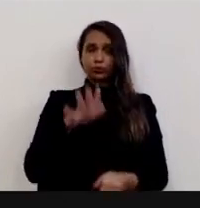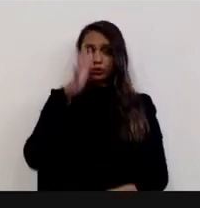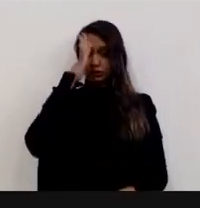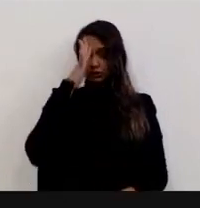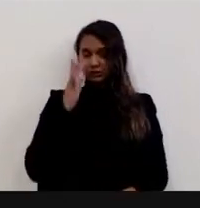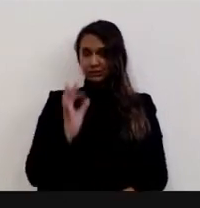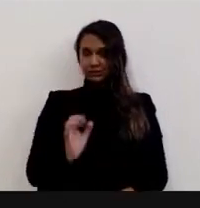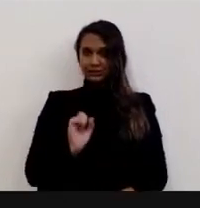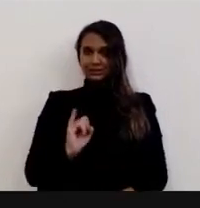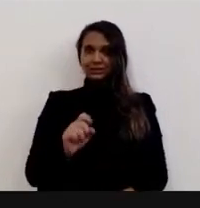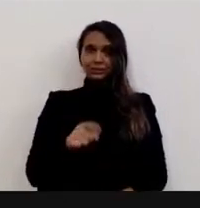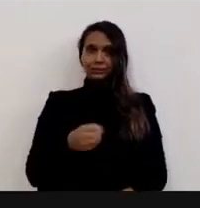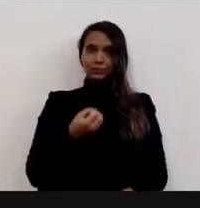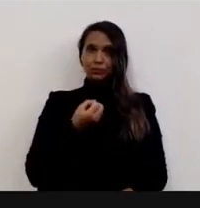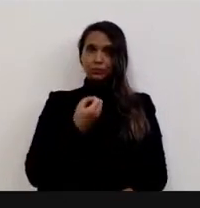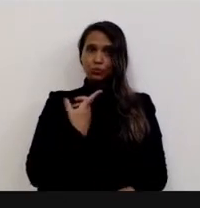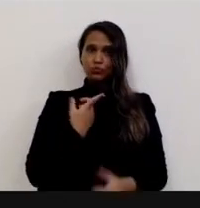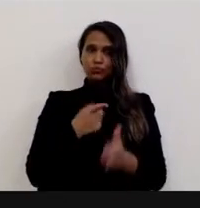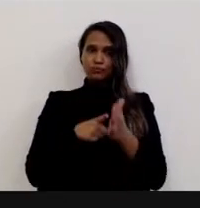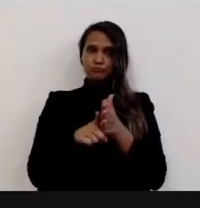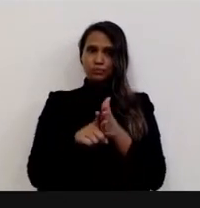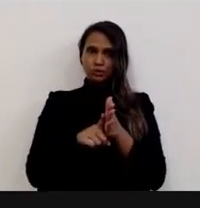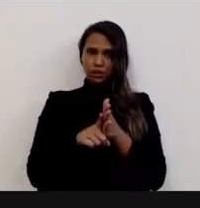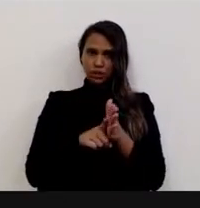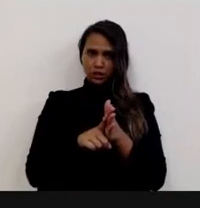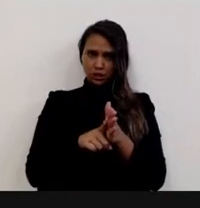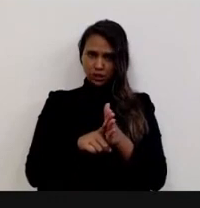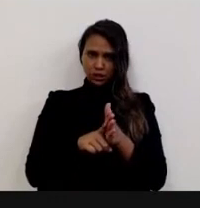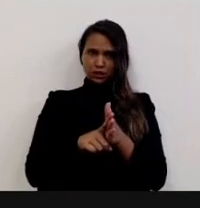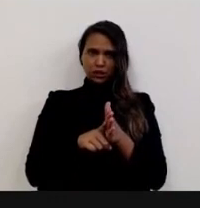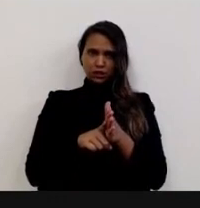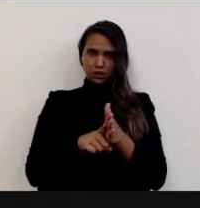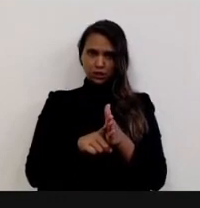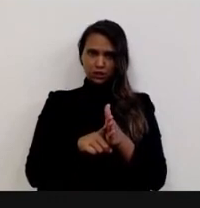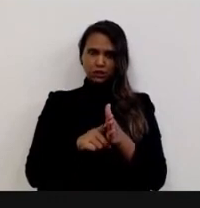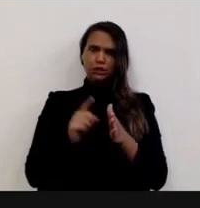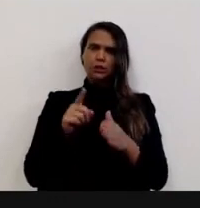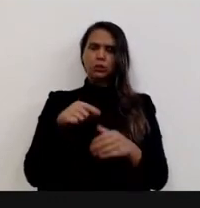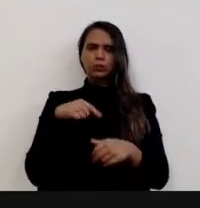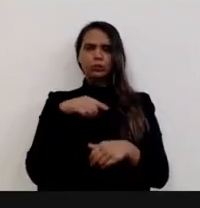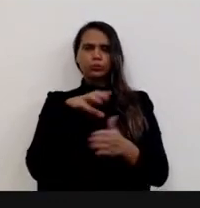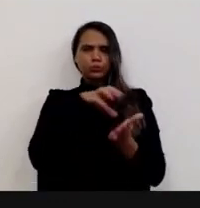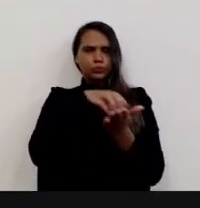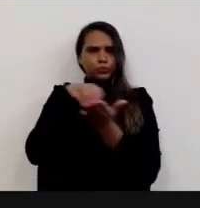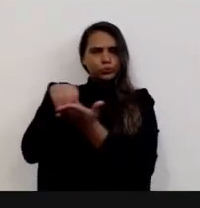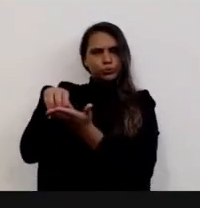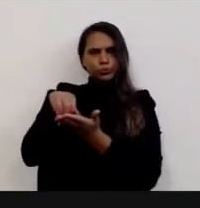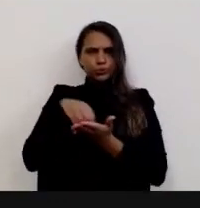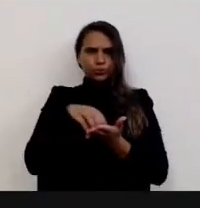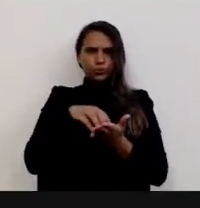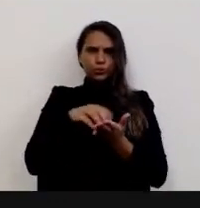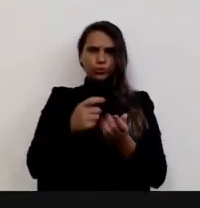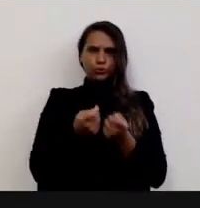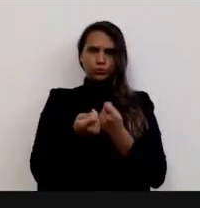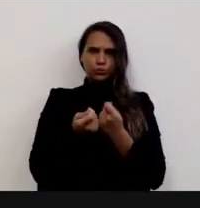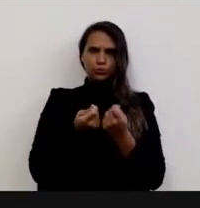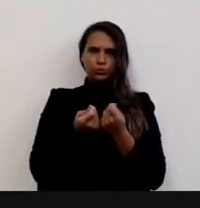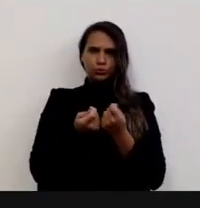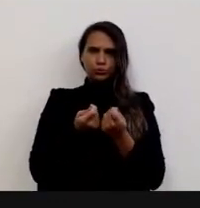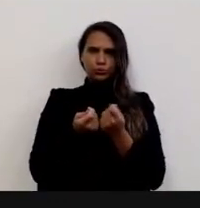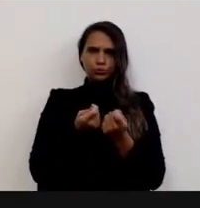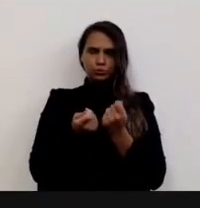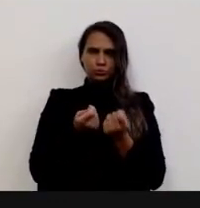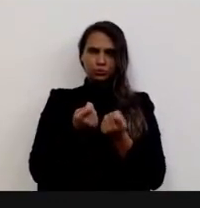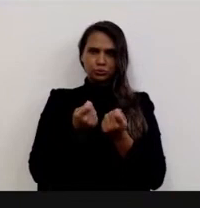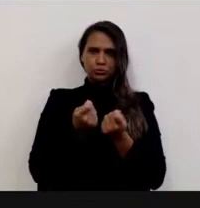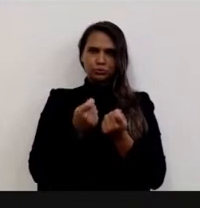se era uma boa pesquisa. Então, assim, a gente começou a ver que os órgãos de controle, eles começaram a utilizar a